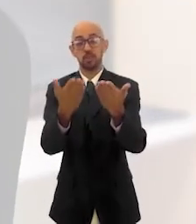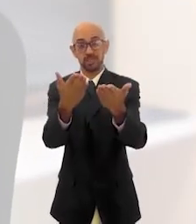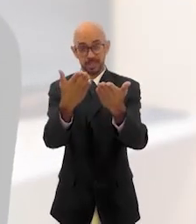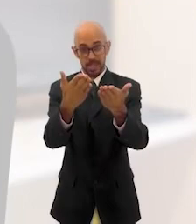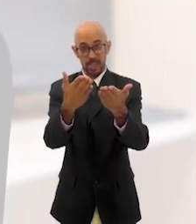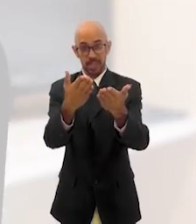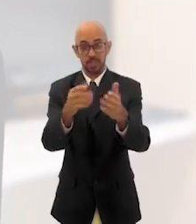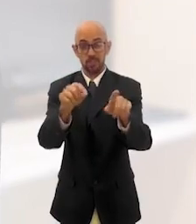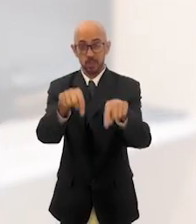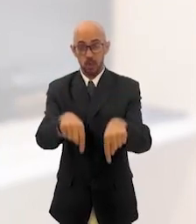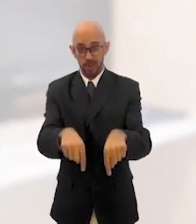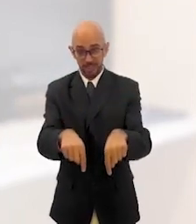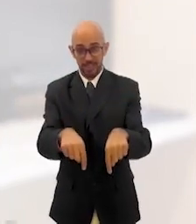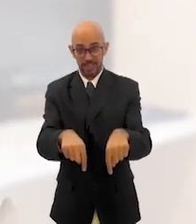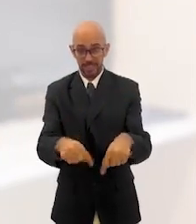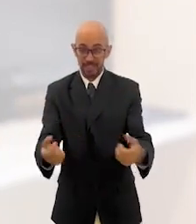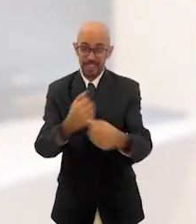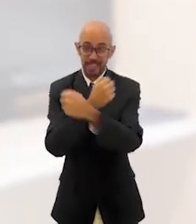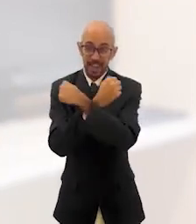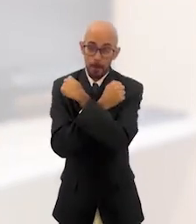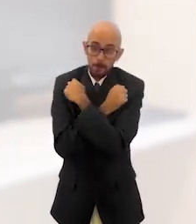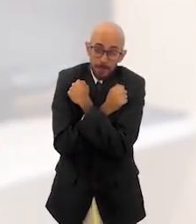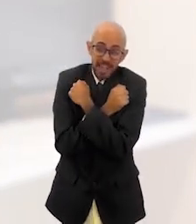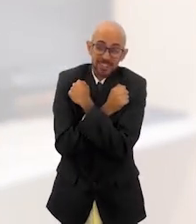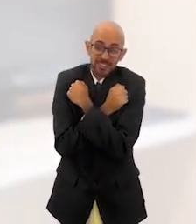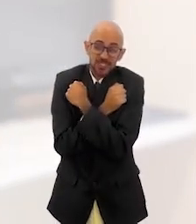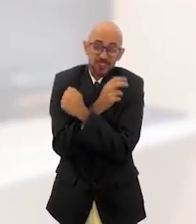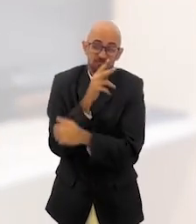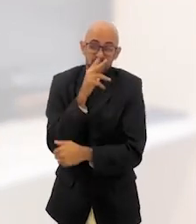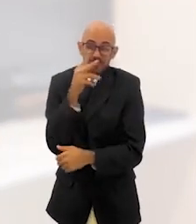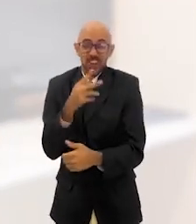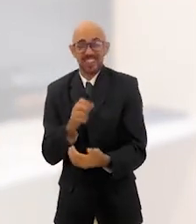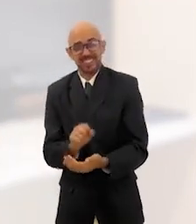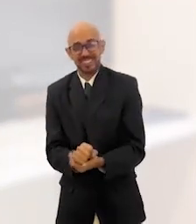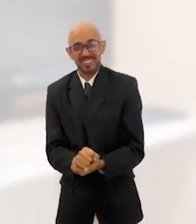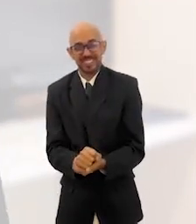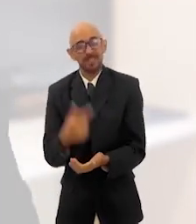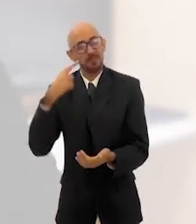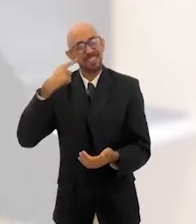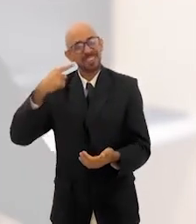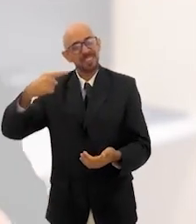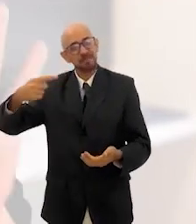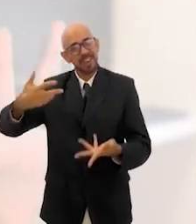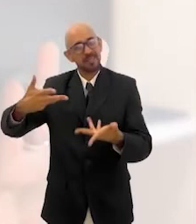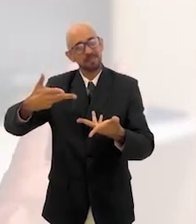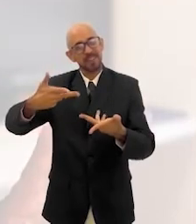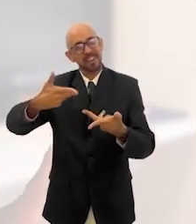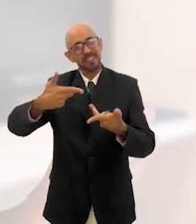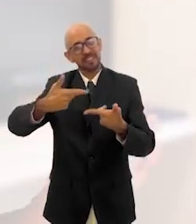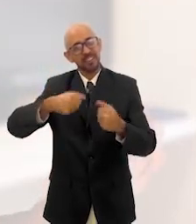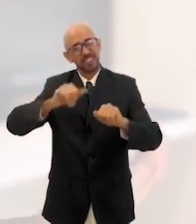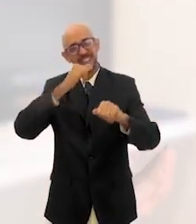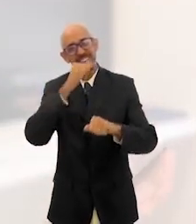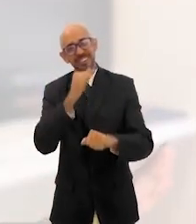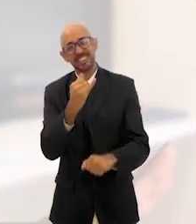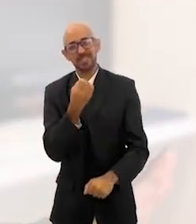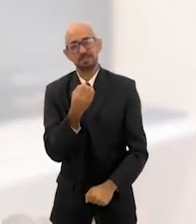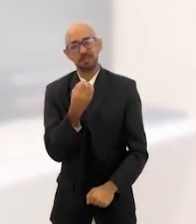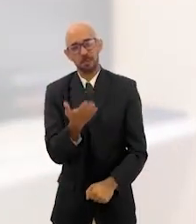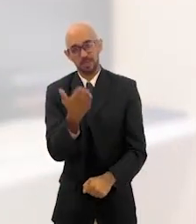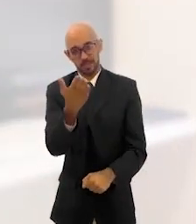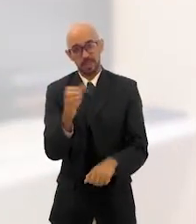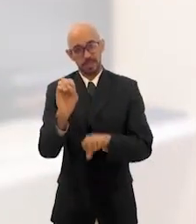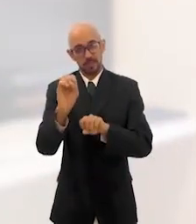que ficou com a gente até agora, aquele abraço bem quentinho e uma semana cheia de boas